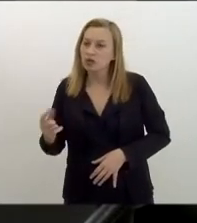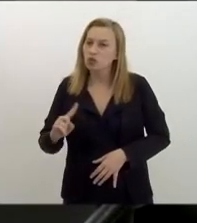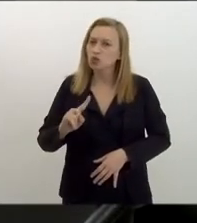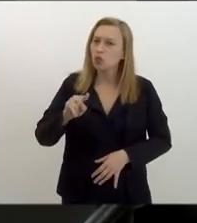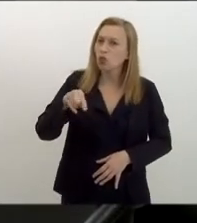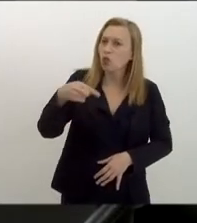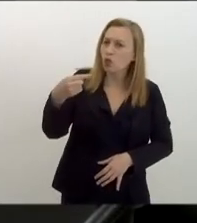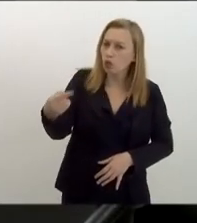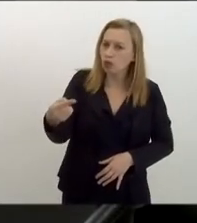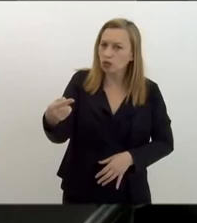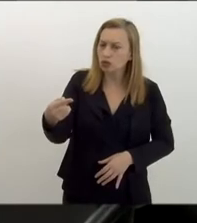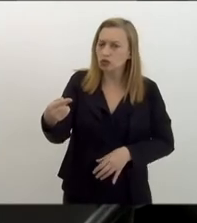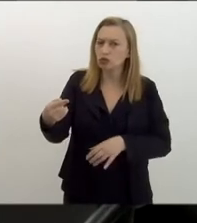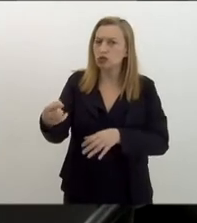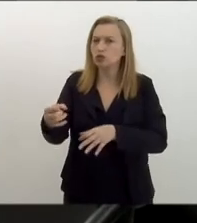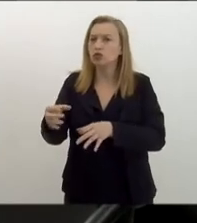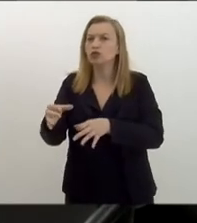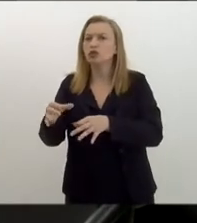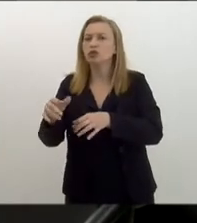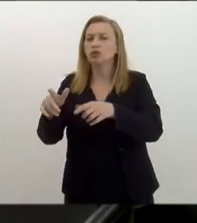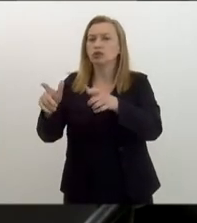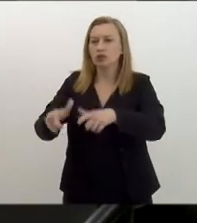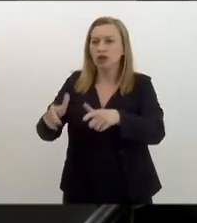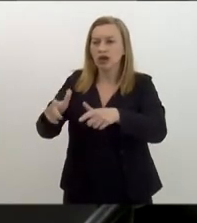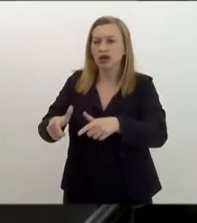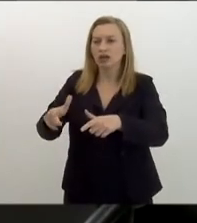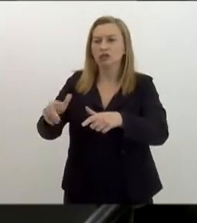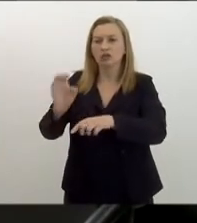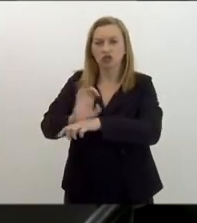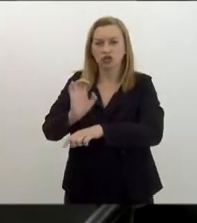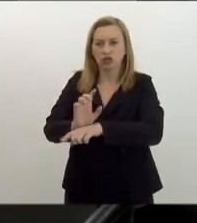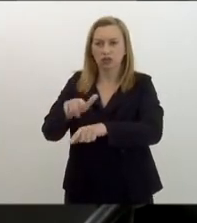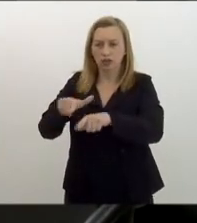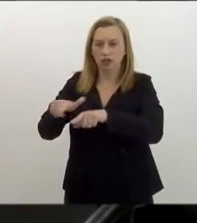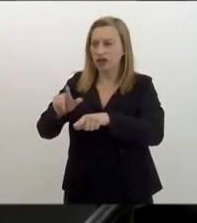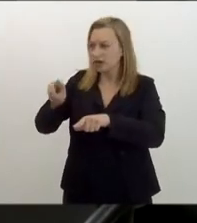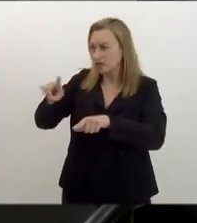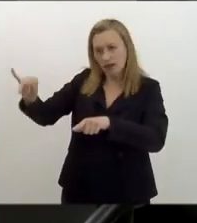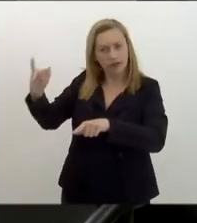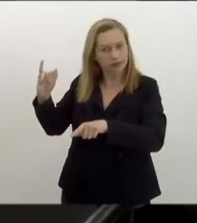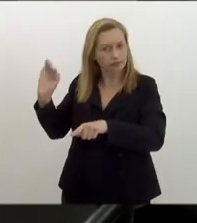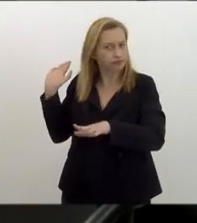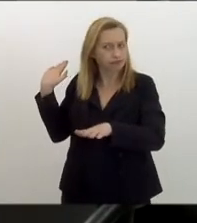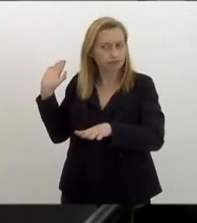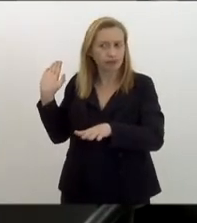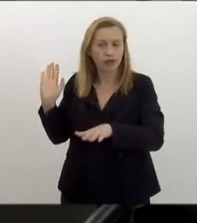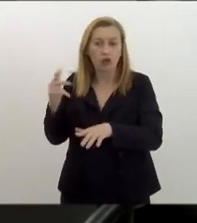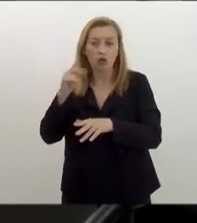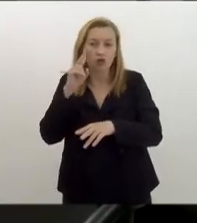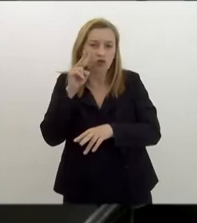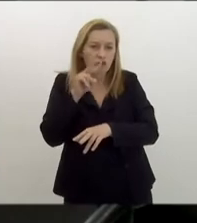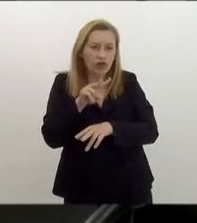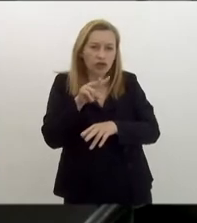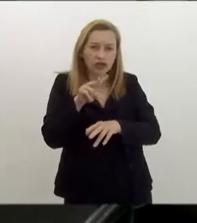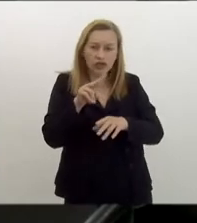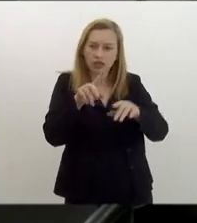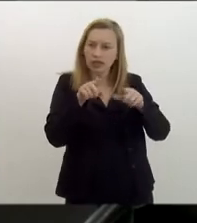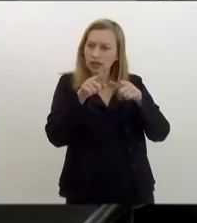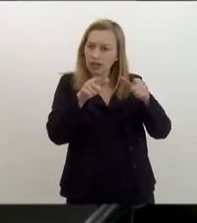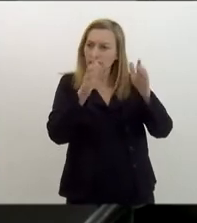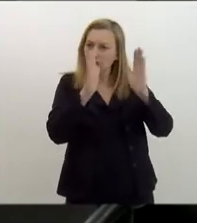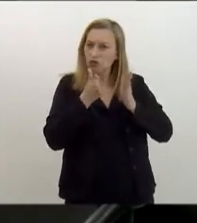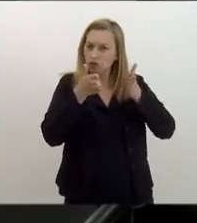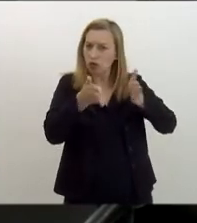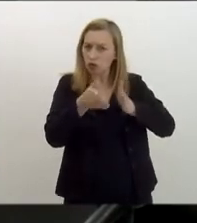alguma outra organização do estado e por aí vai então olhando para aquele retrato